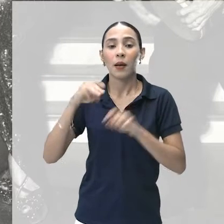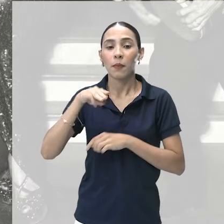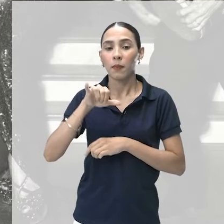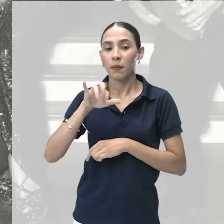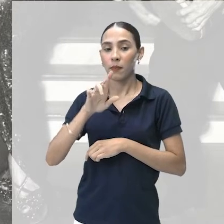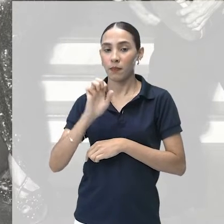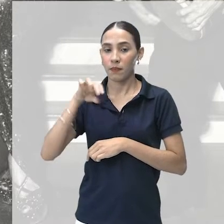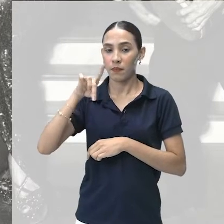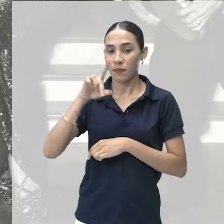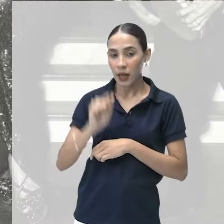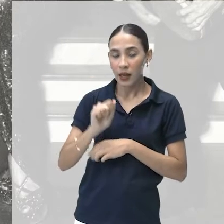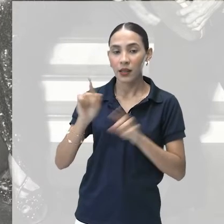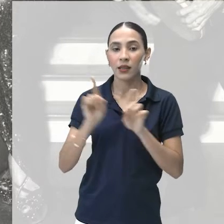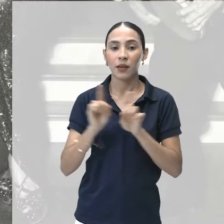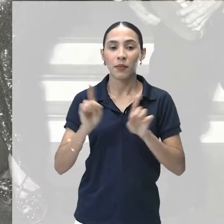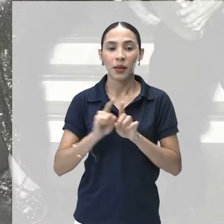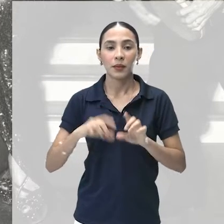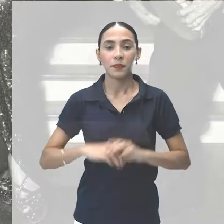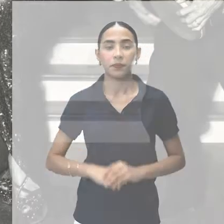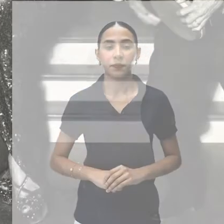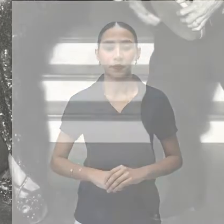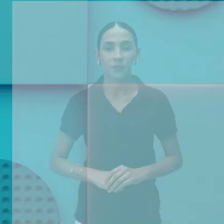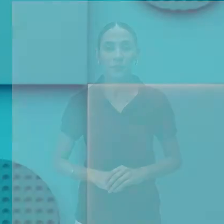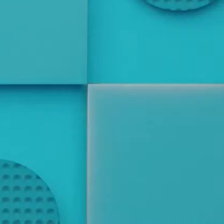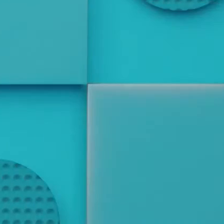banda, Carmen Miranda.